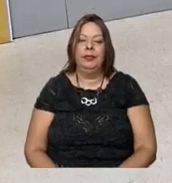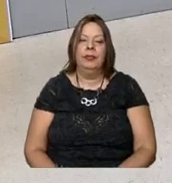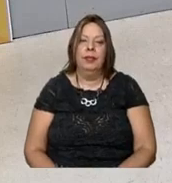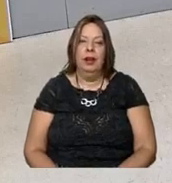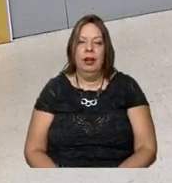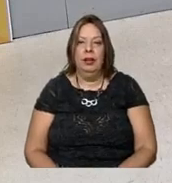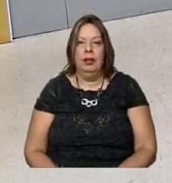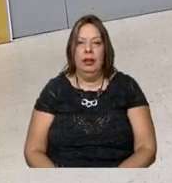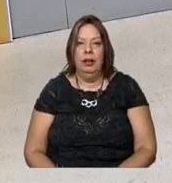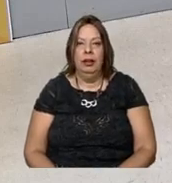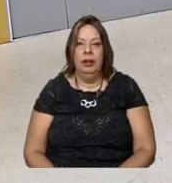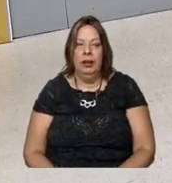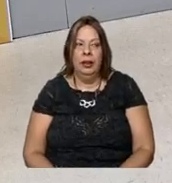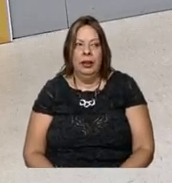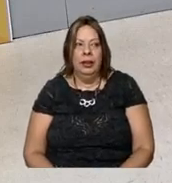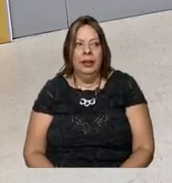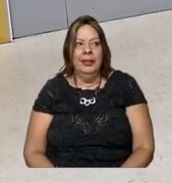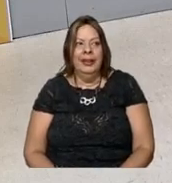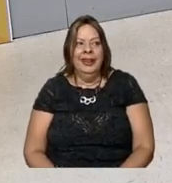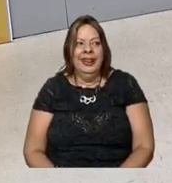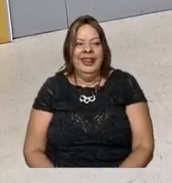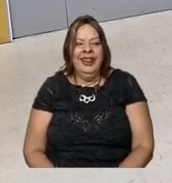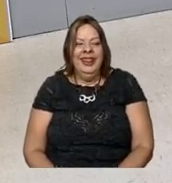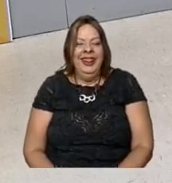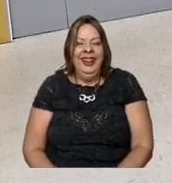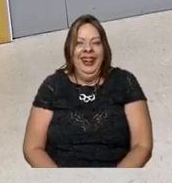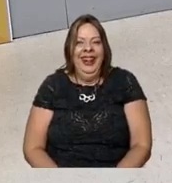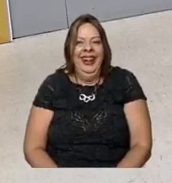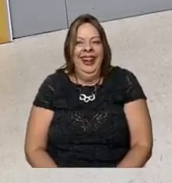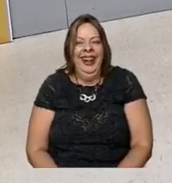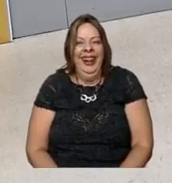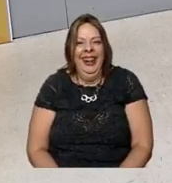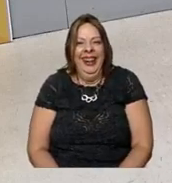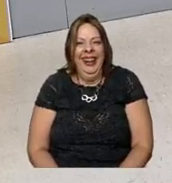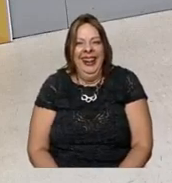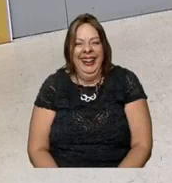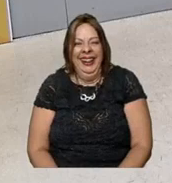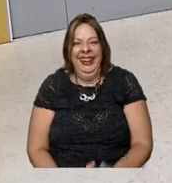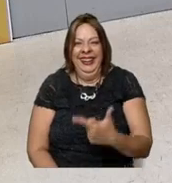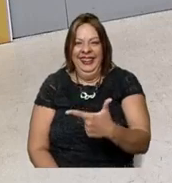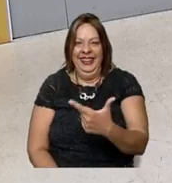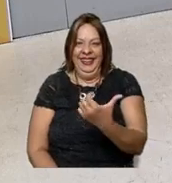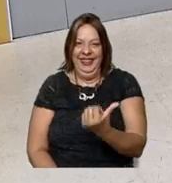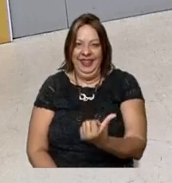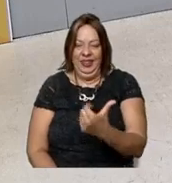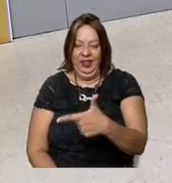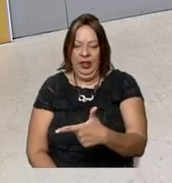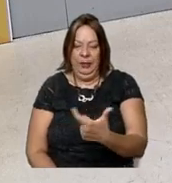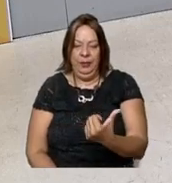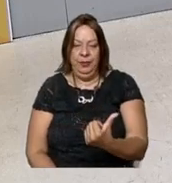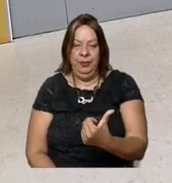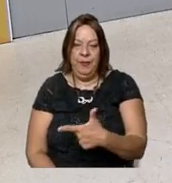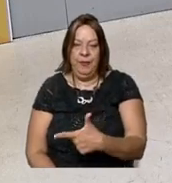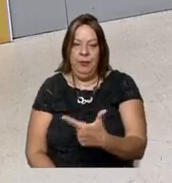59. Subiu. Mais uma bolinha, já está ali posicionada. É a número